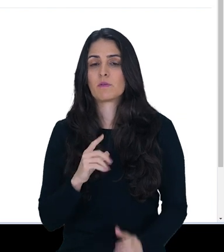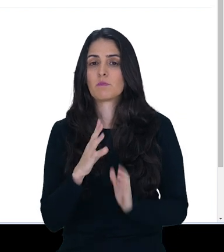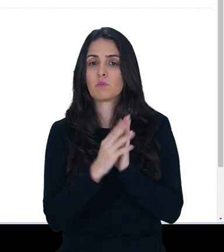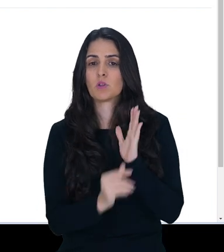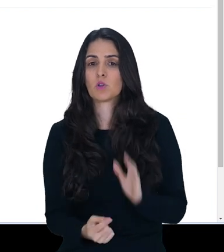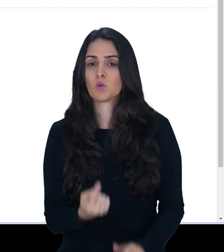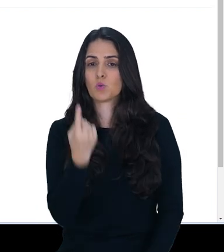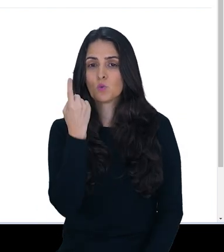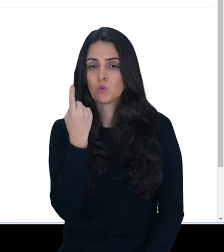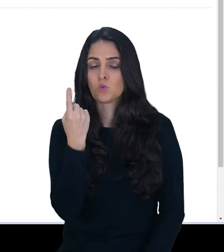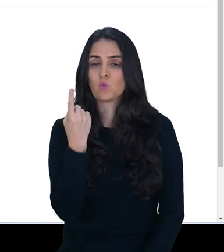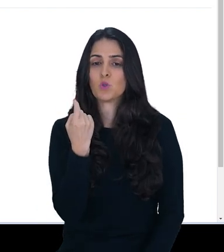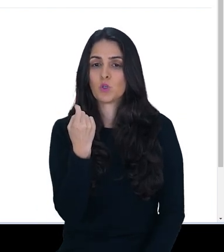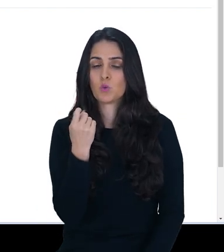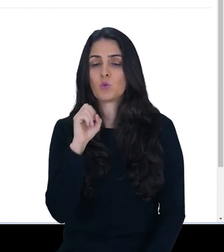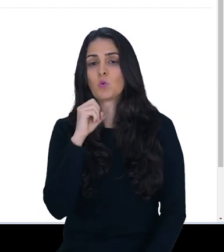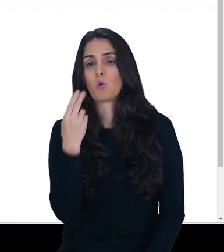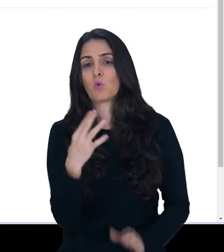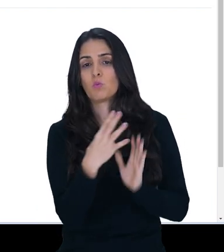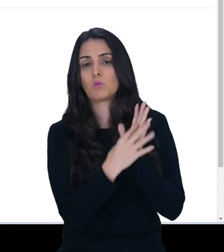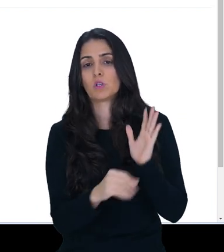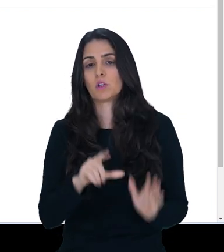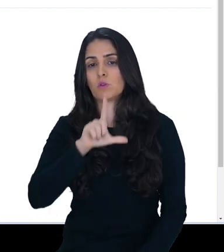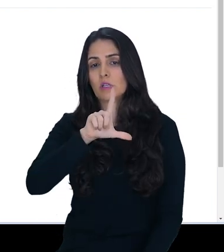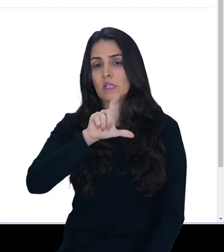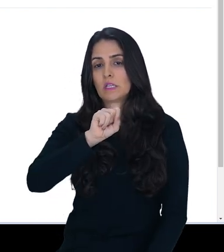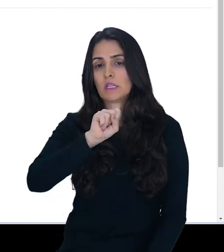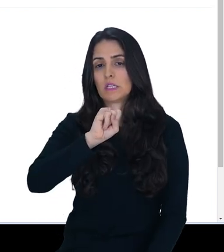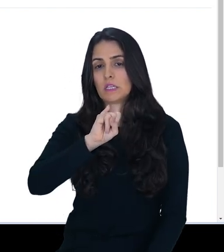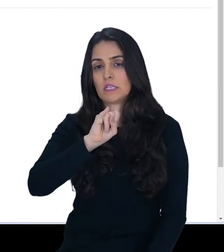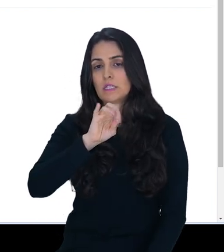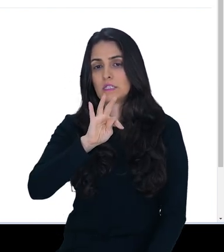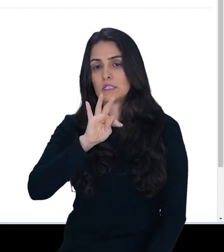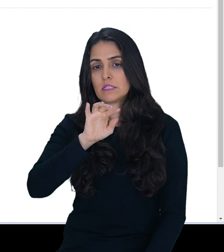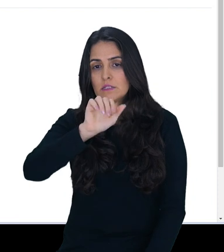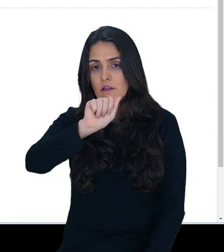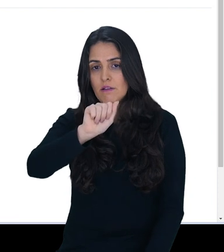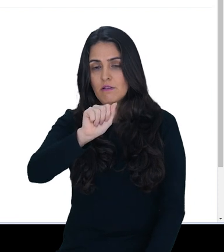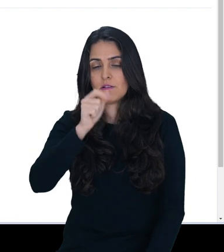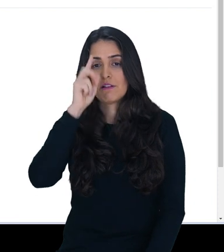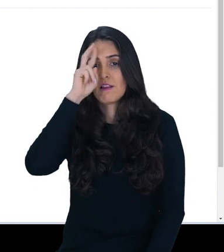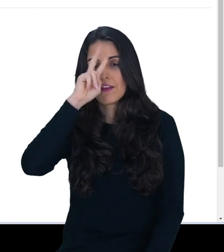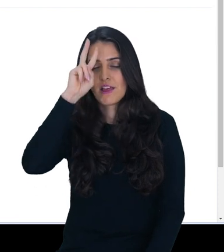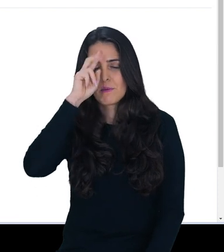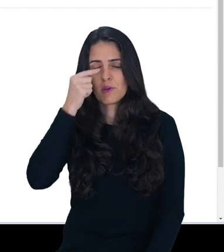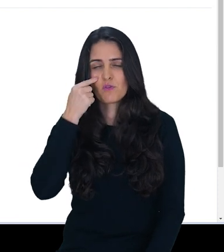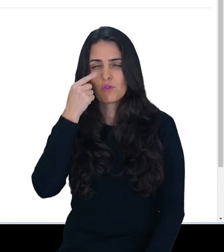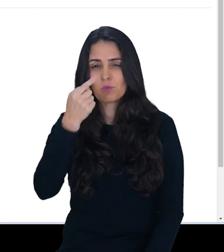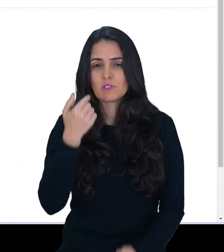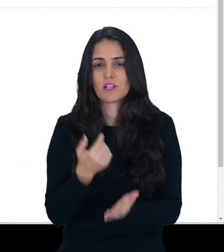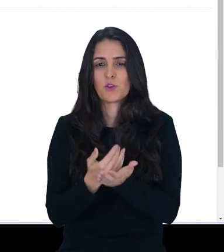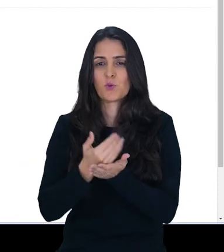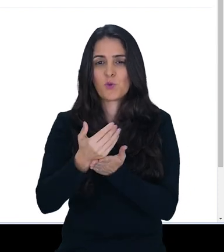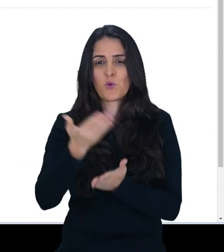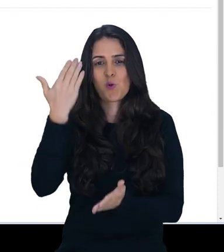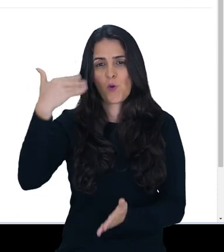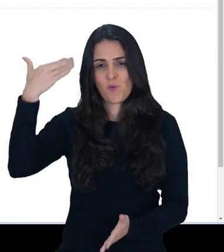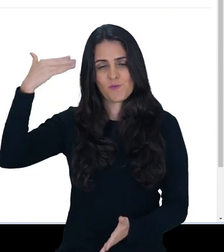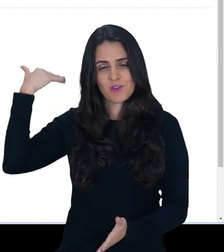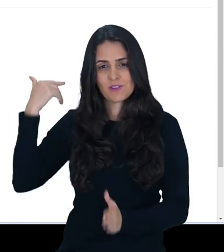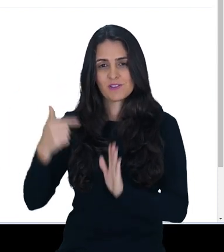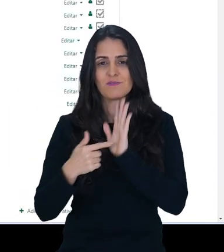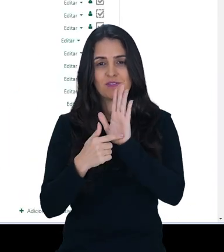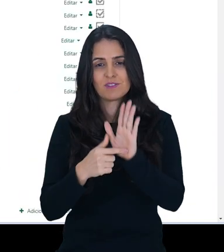item único eu vou voltar naquela base de dados que eu te mostrei inicialmente só para você agora voltar a entender